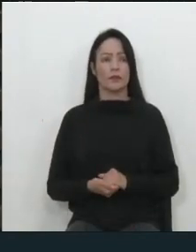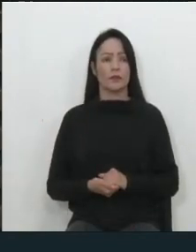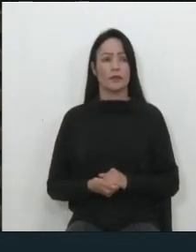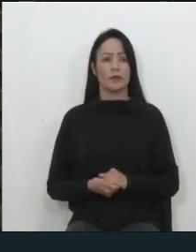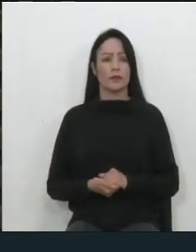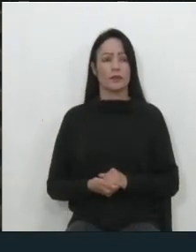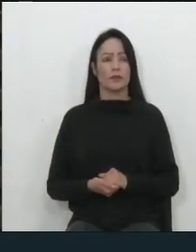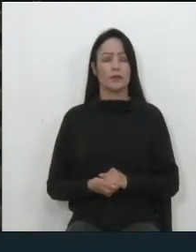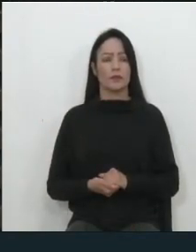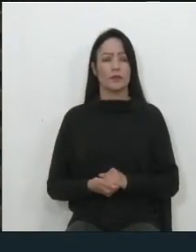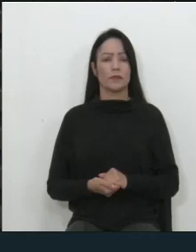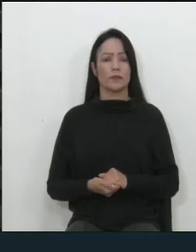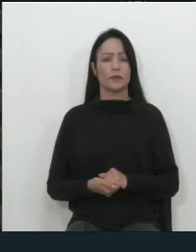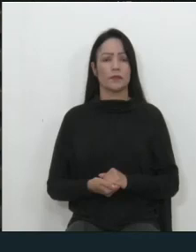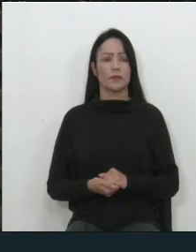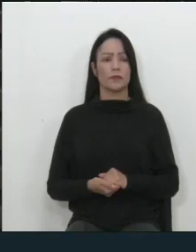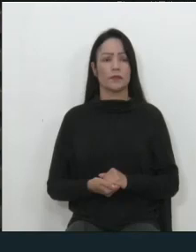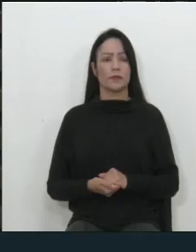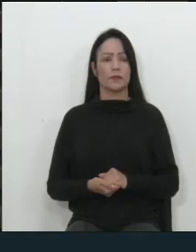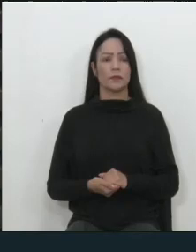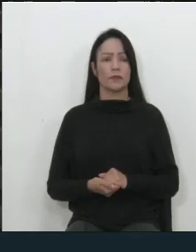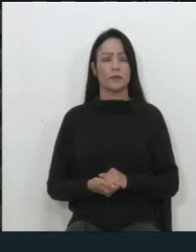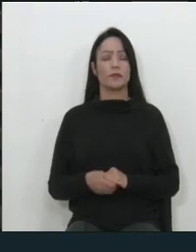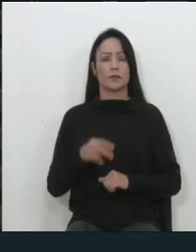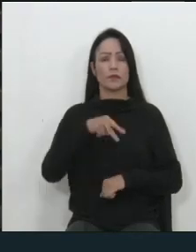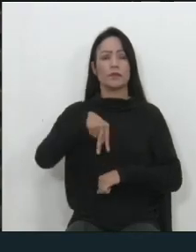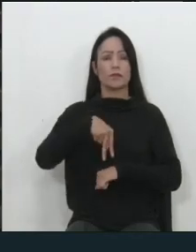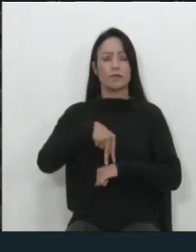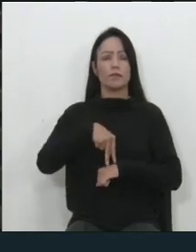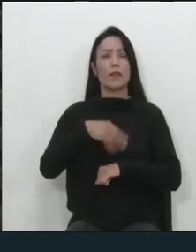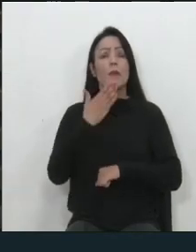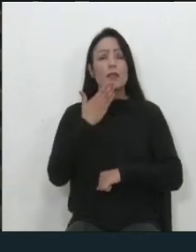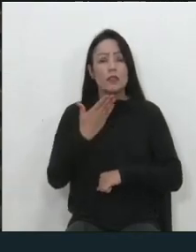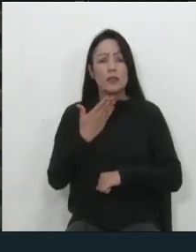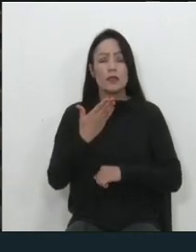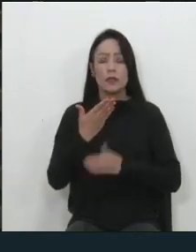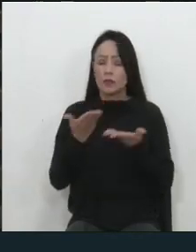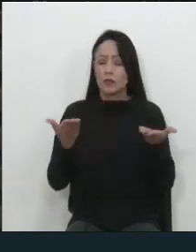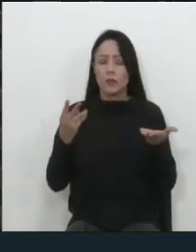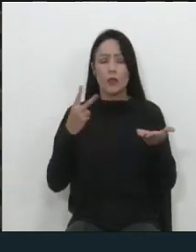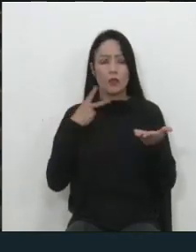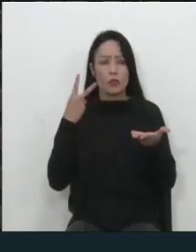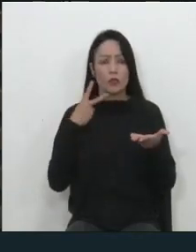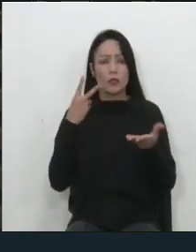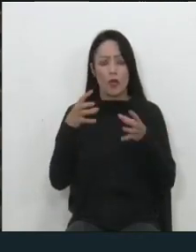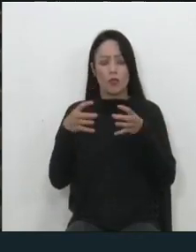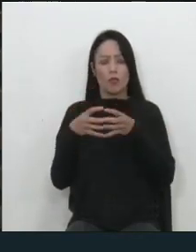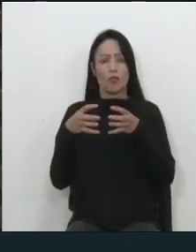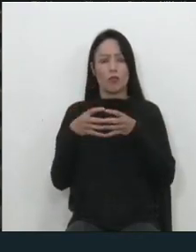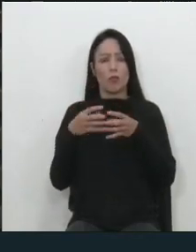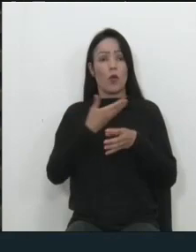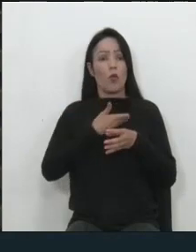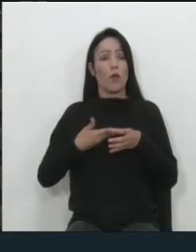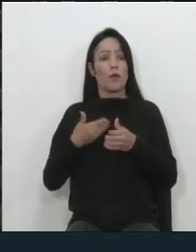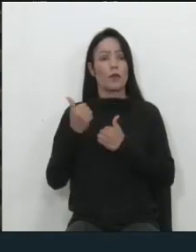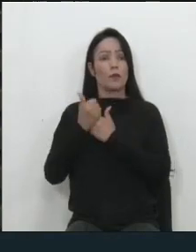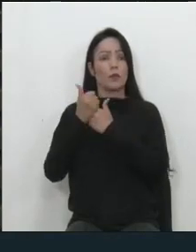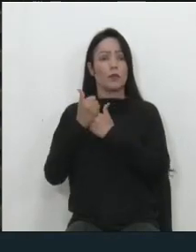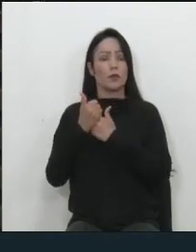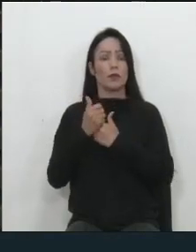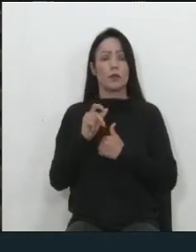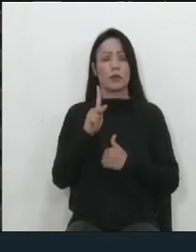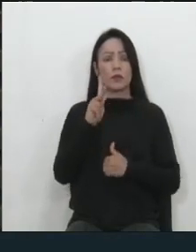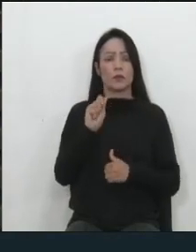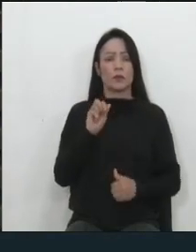as minhas palavras. Venho aqui solicitar aos vereadores da base, Karina, senhor